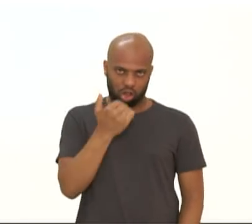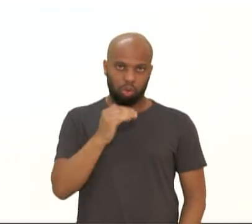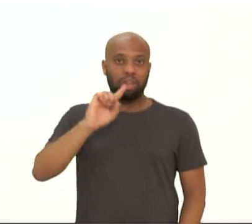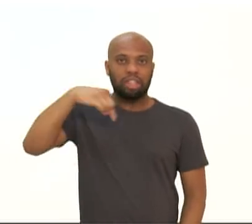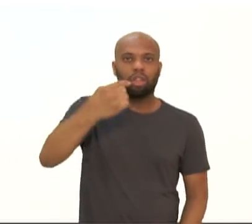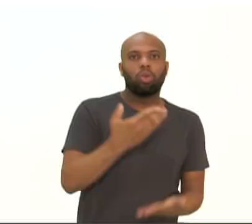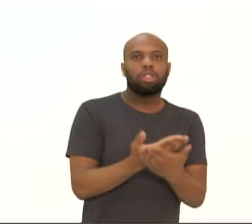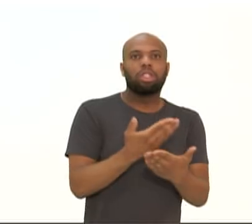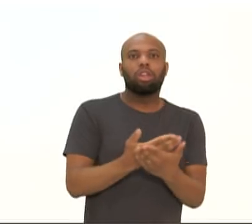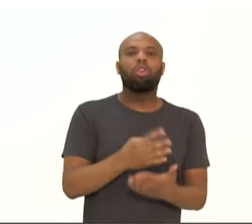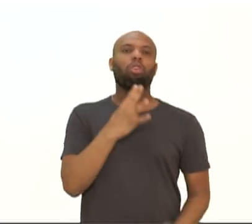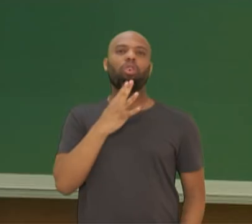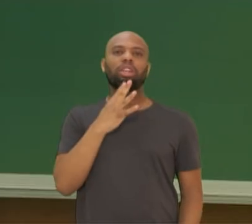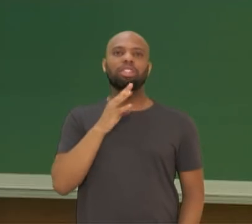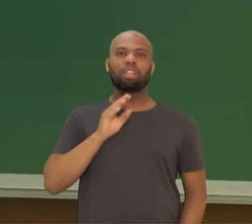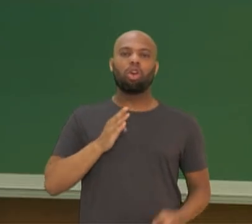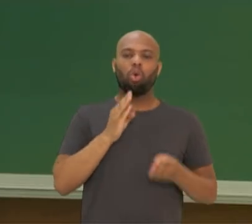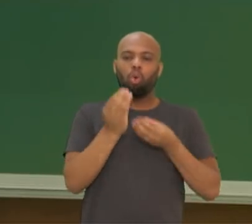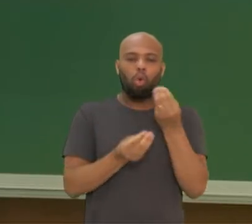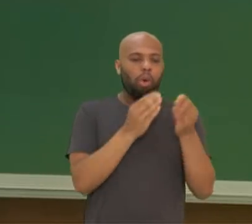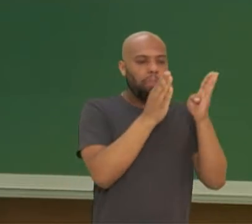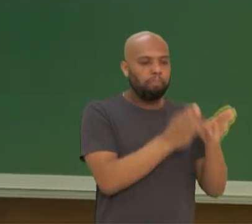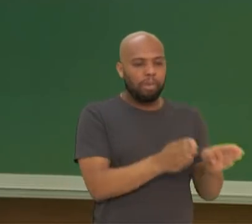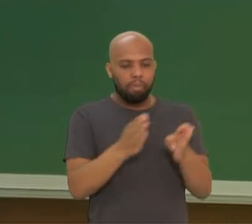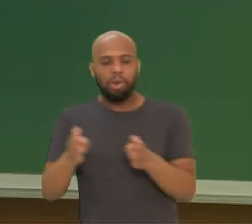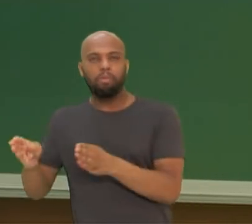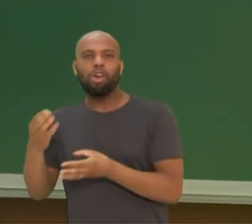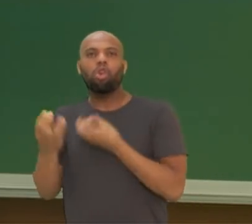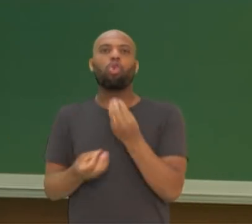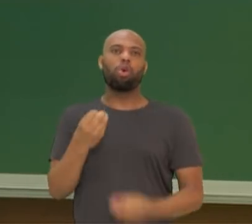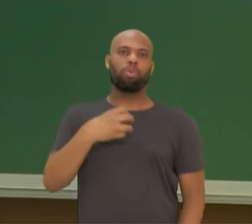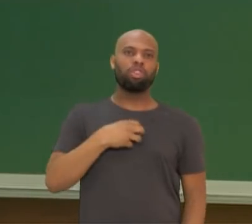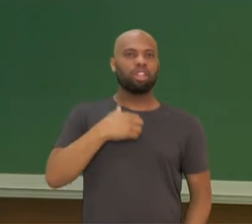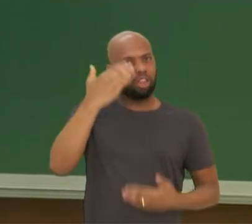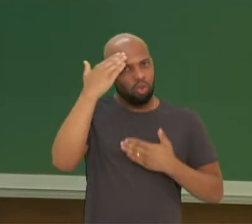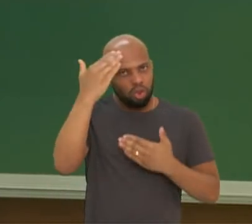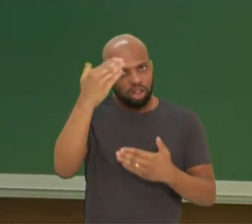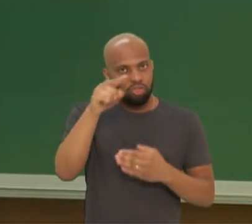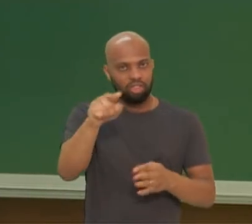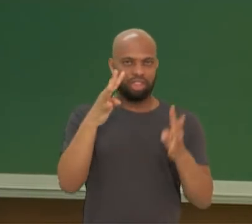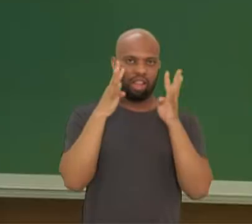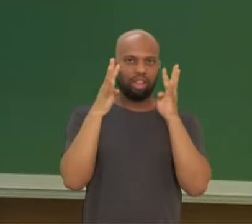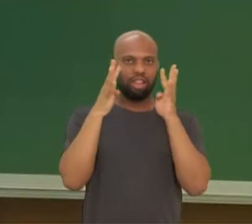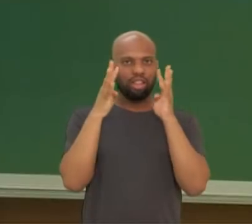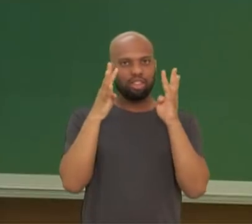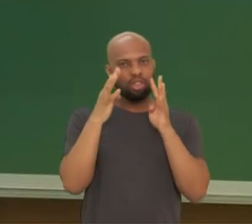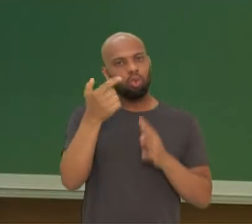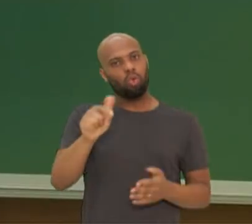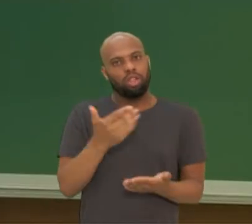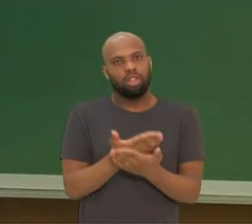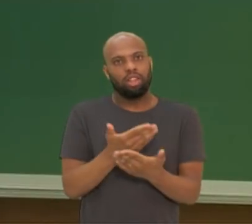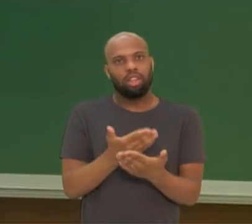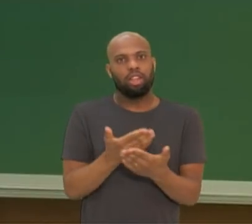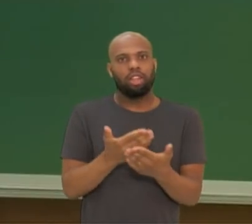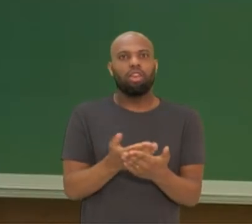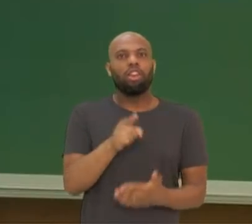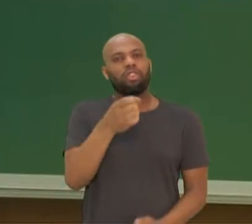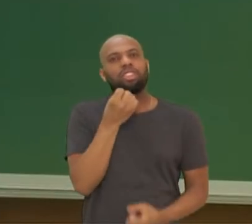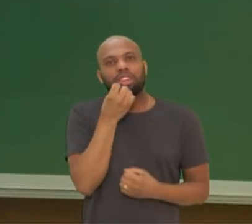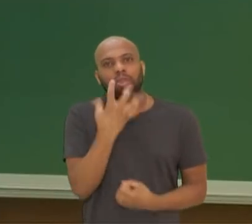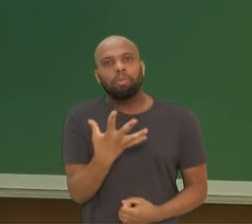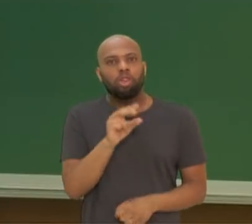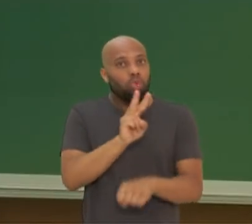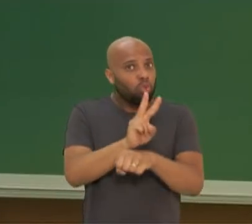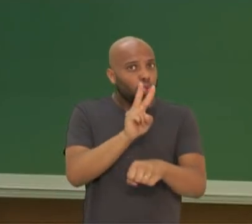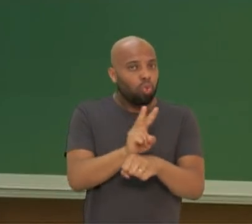vamos conhecer as etapas, como que elas acontecem. Então, agradeço a sua atenção, mais essa aula, fiquem bem, né? Se